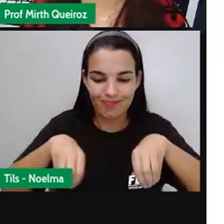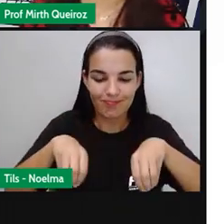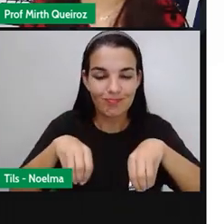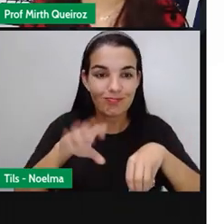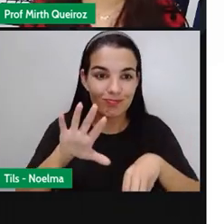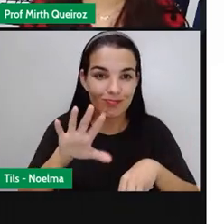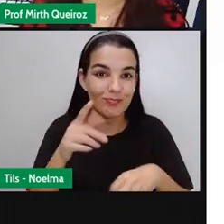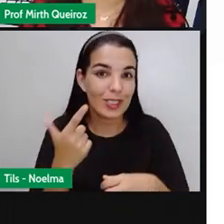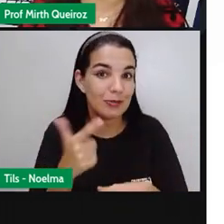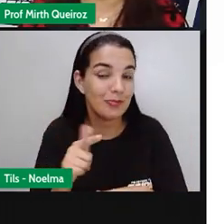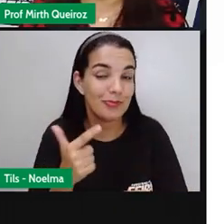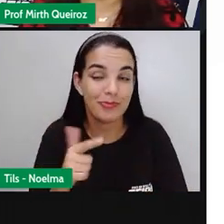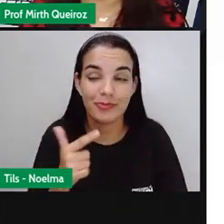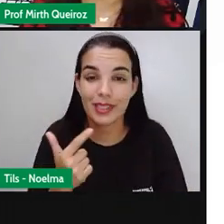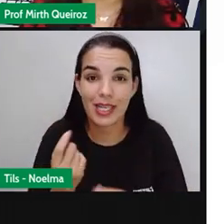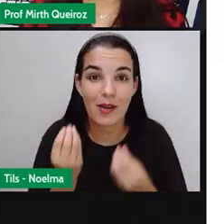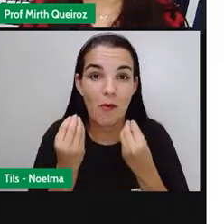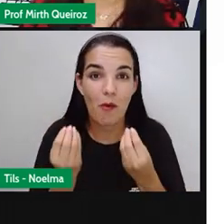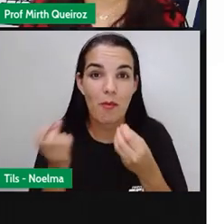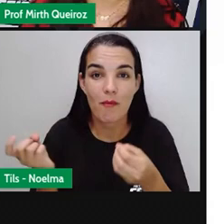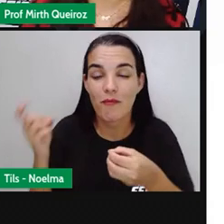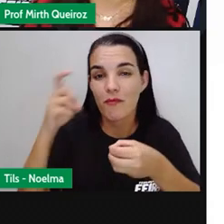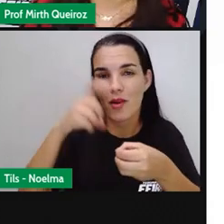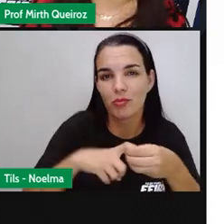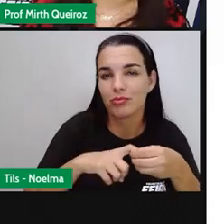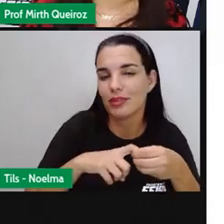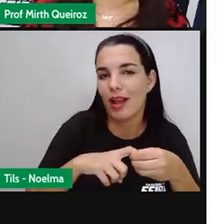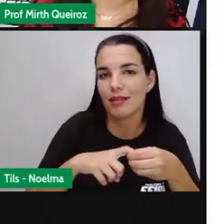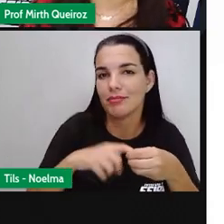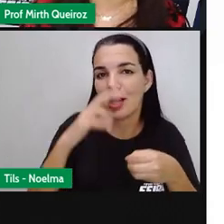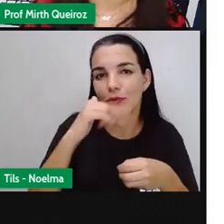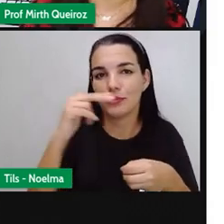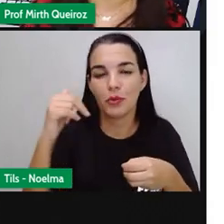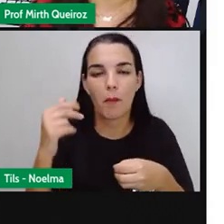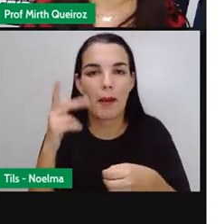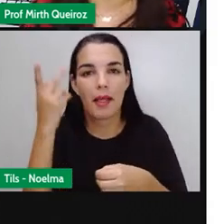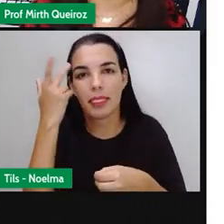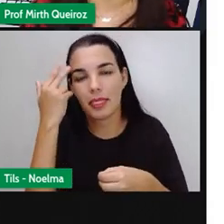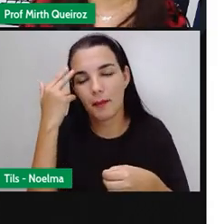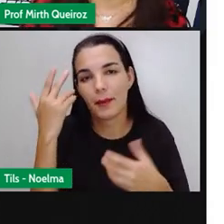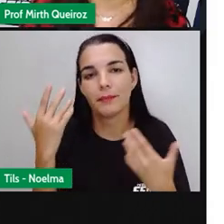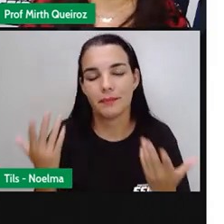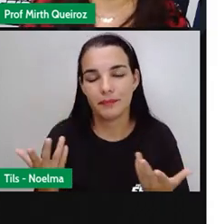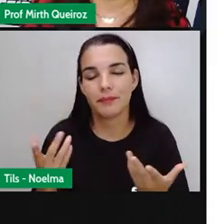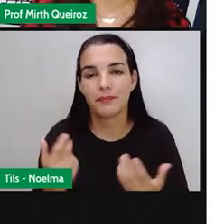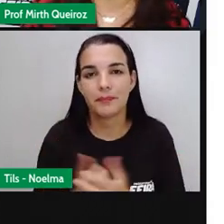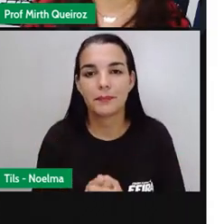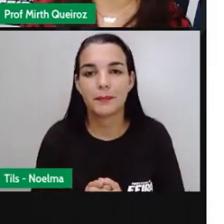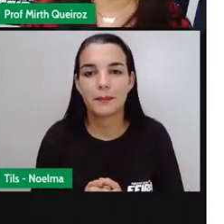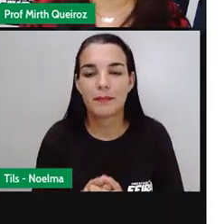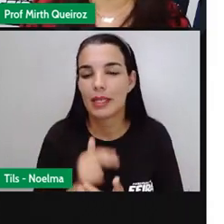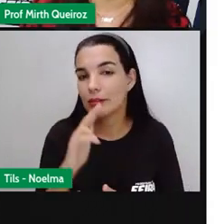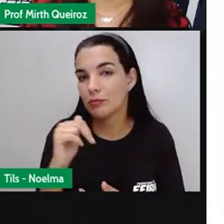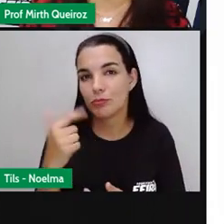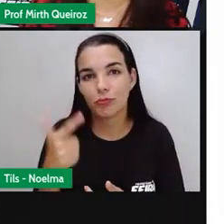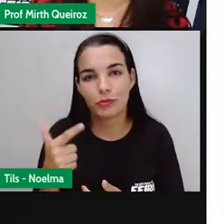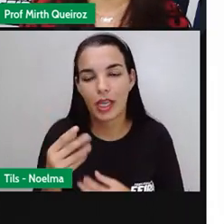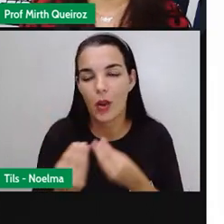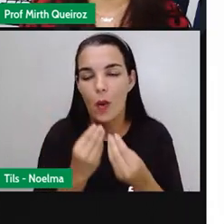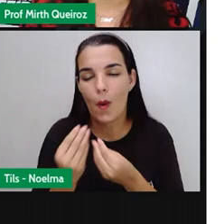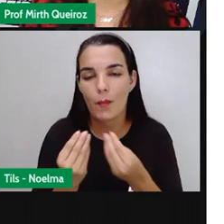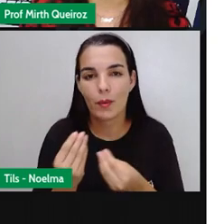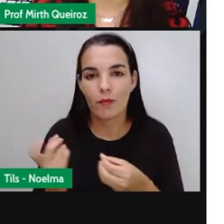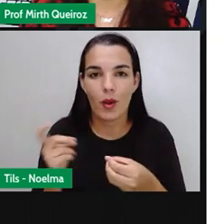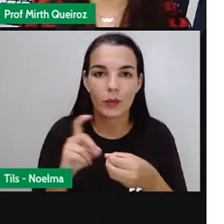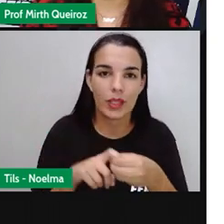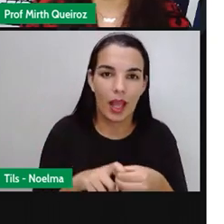frita o ovo, quando a gente cozinha o ovo, o ovo não vai mais voltar ao estado dele lá, da gema e da clara, onde